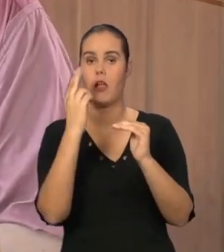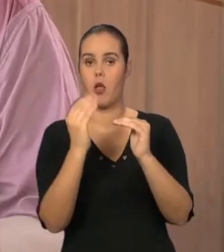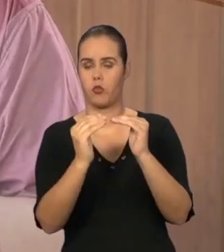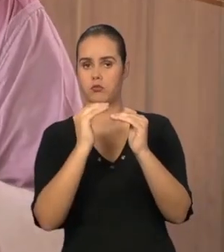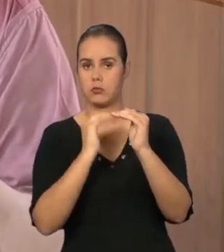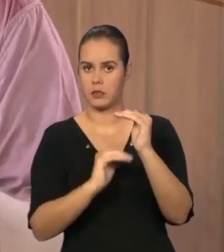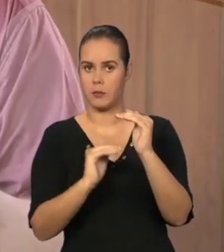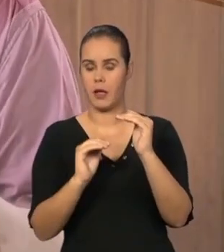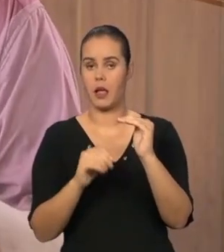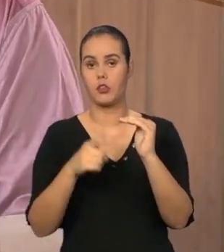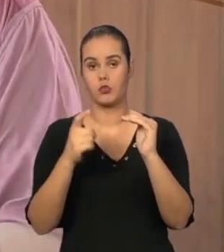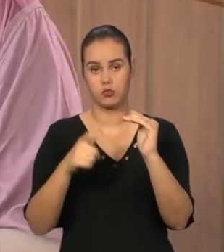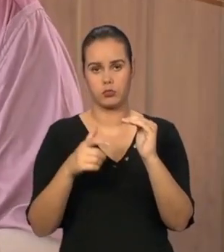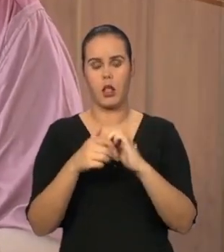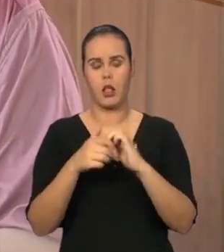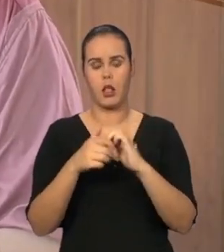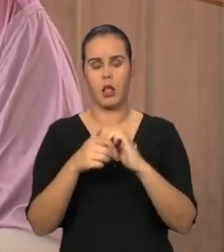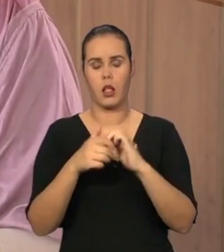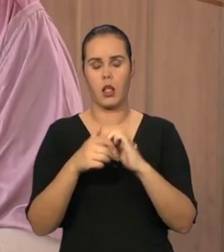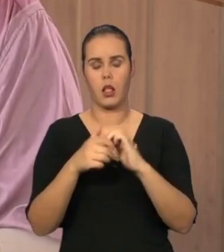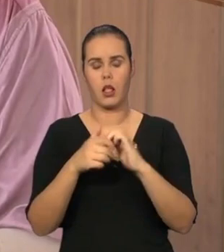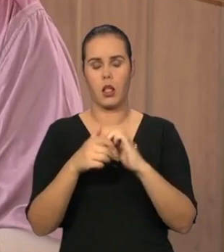distribuição de volume para poder fazer os